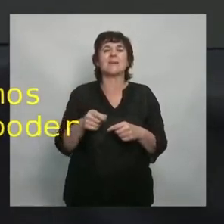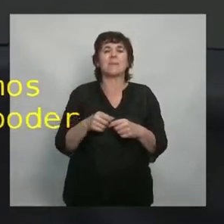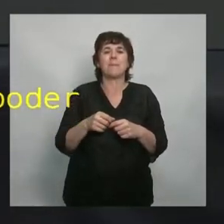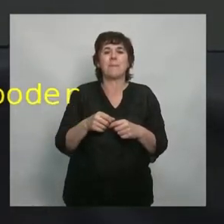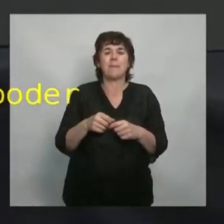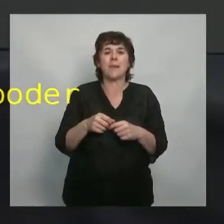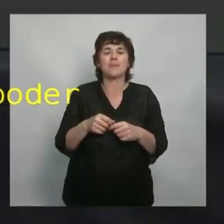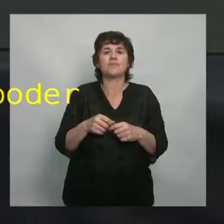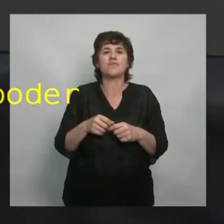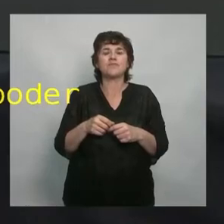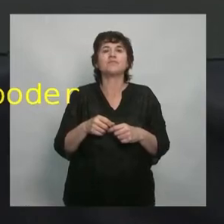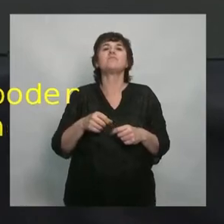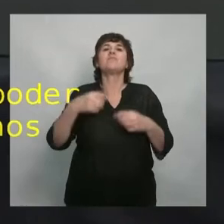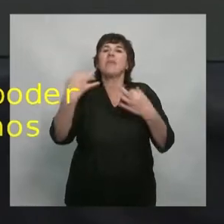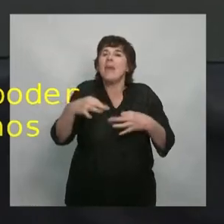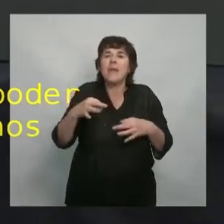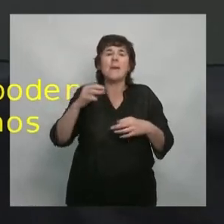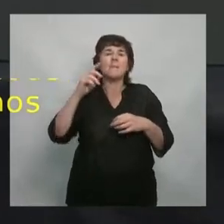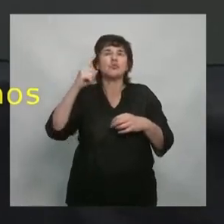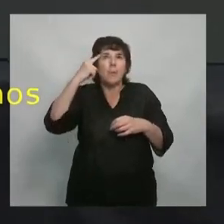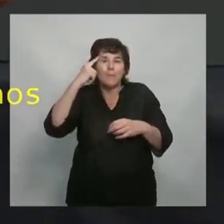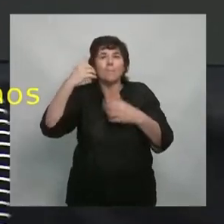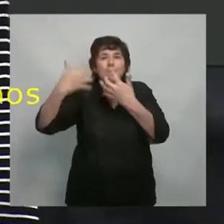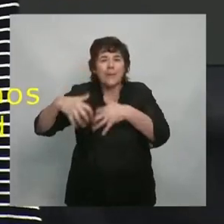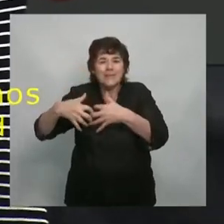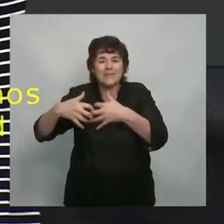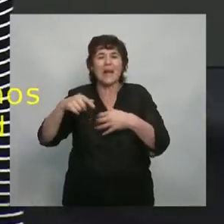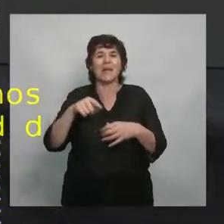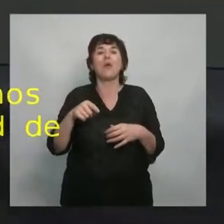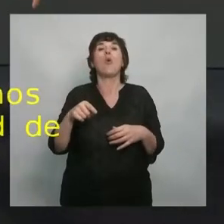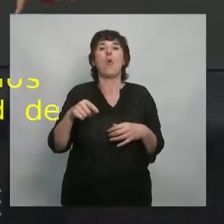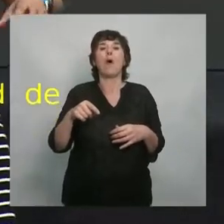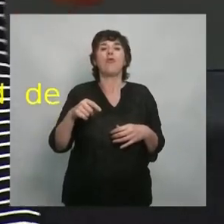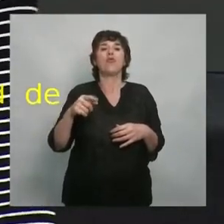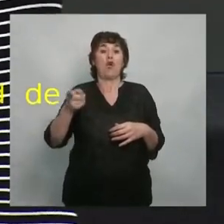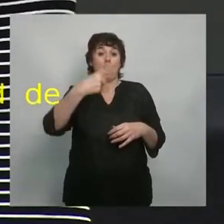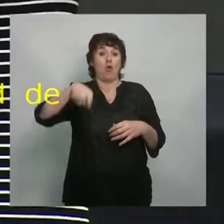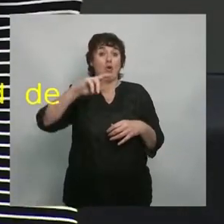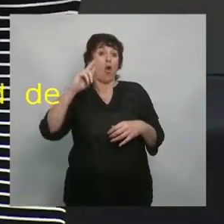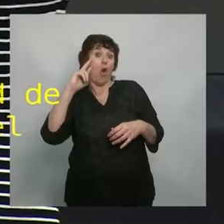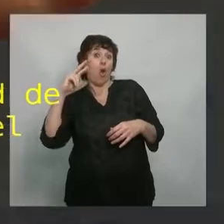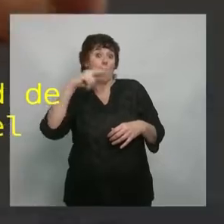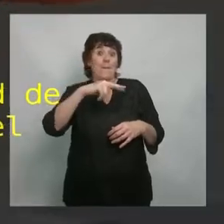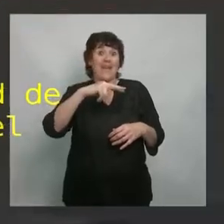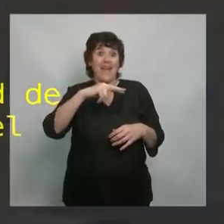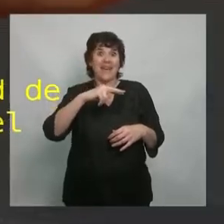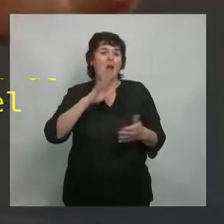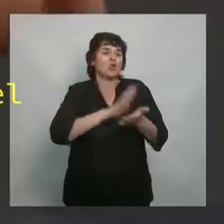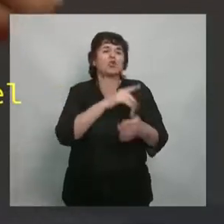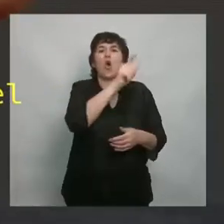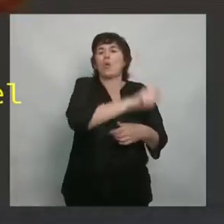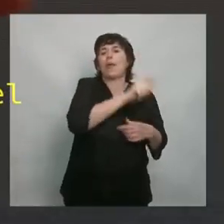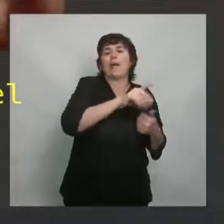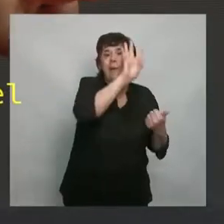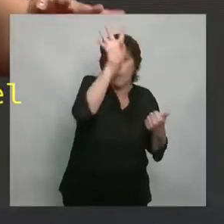isso. Porque quando o racismo olha para nós e quando o racismo incide, seja sobre negros, indígenas, palestinos,